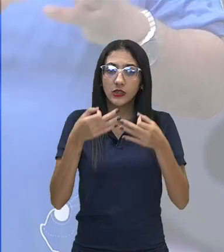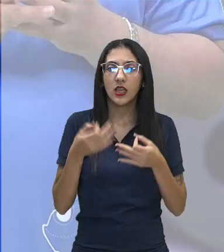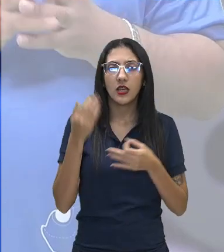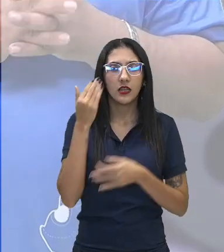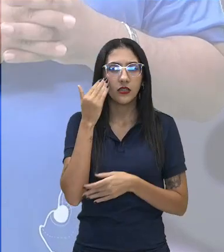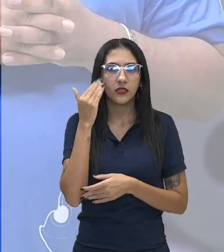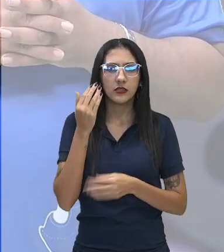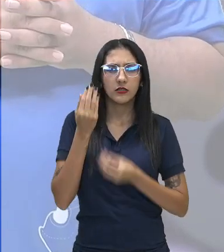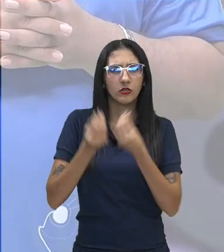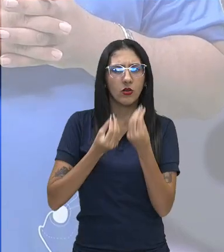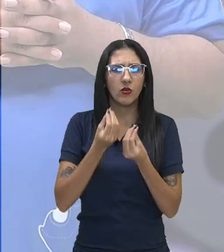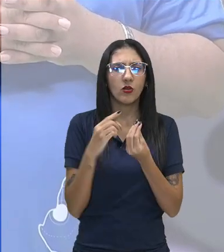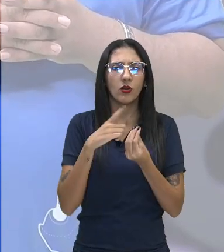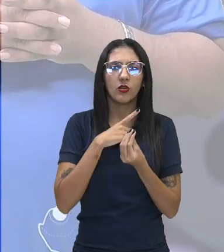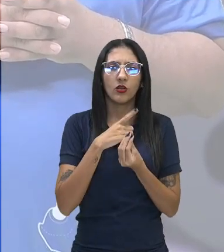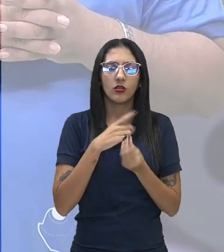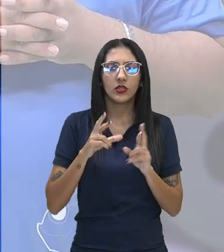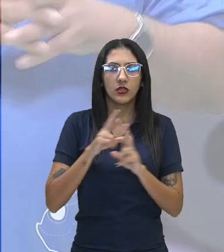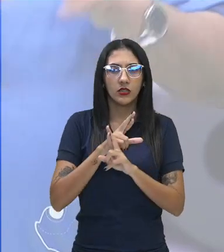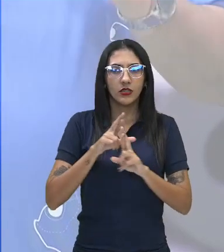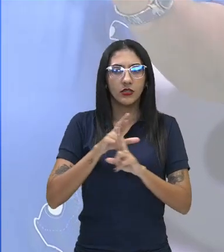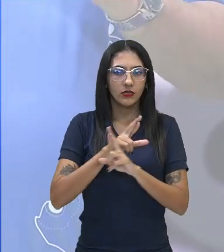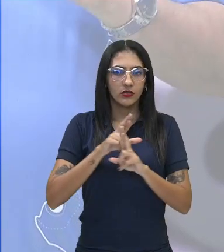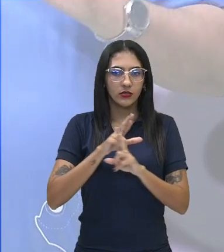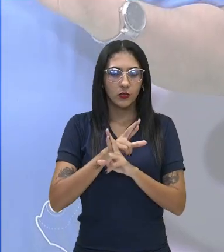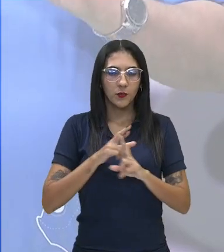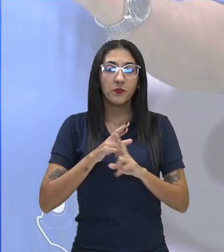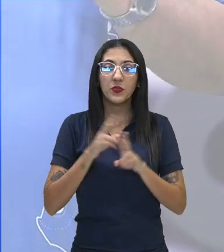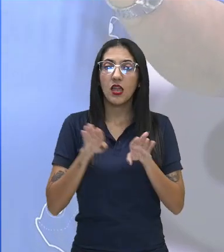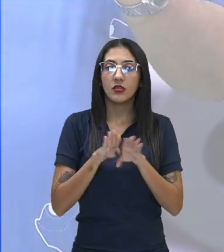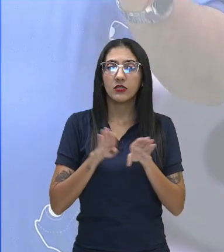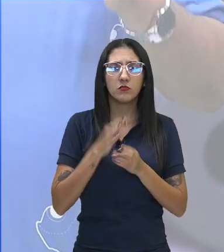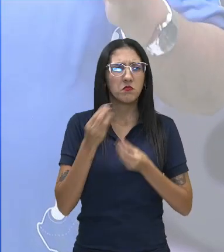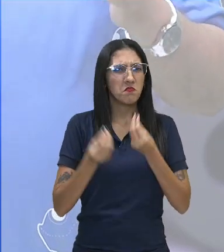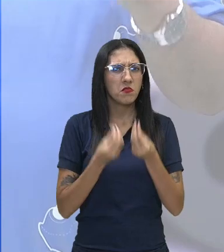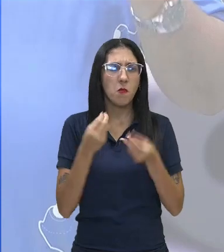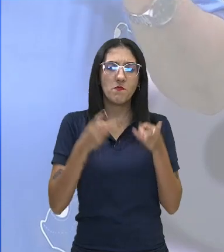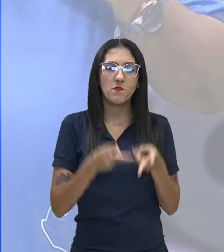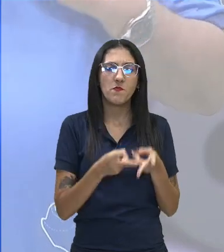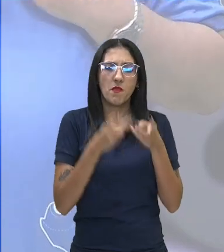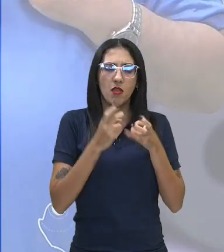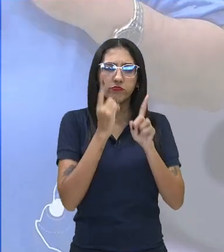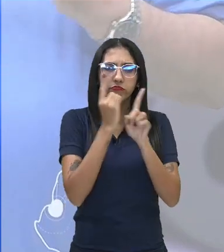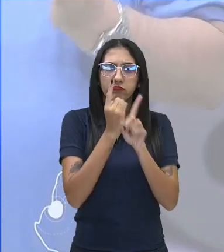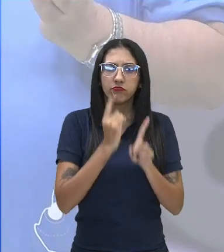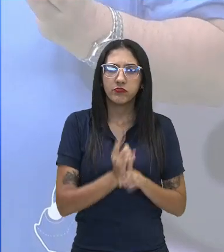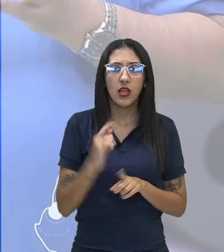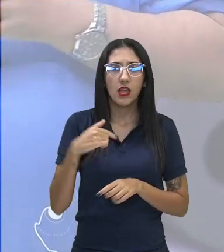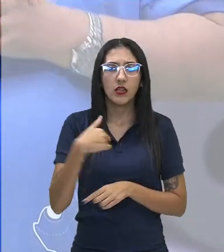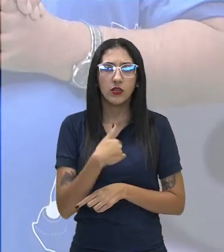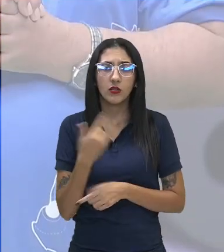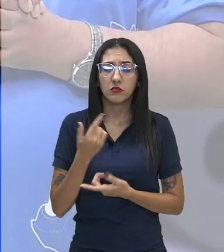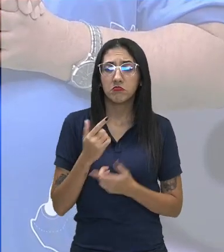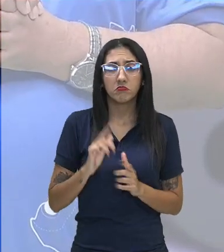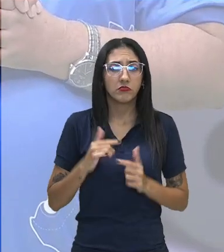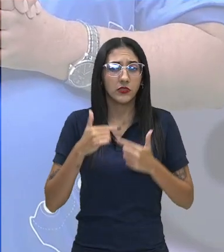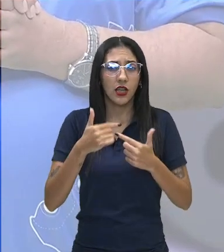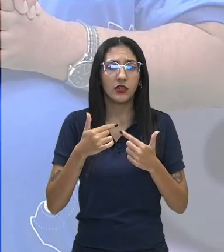como eles se relacionam, né, e até mesmo identificá-los nas nossas próprias